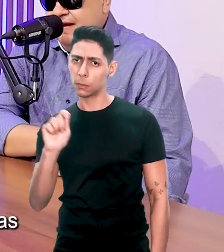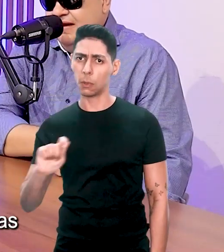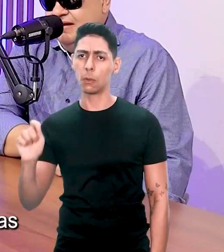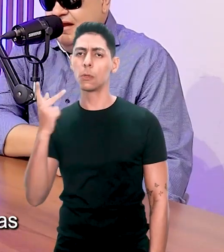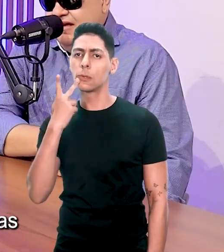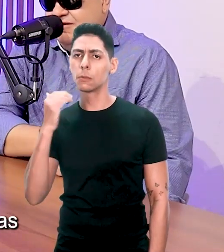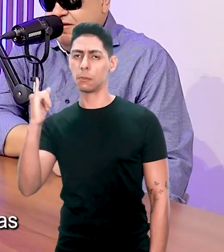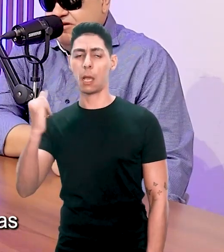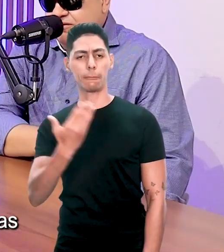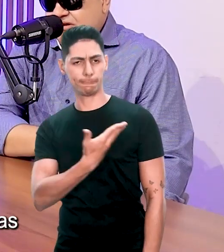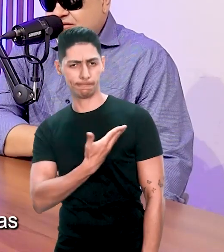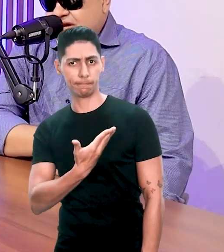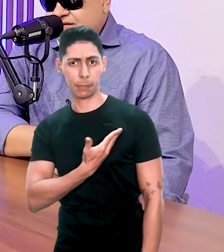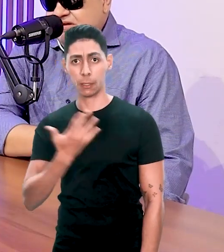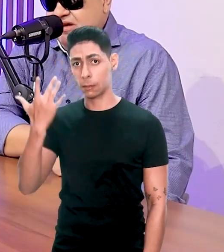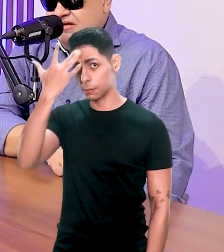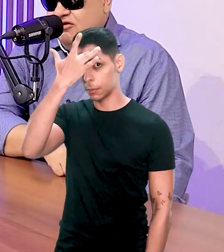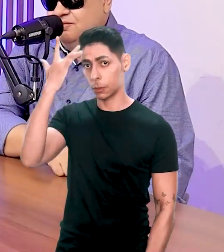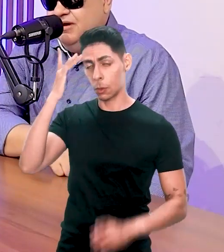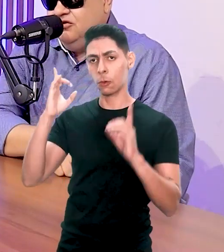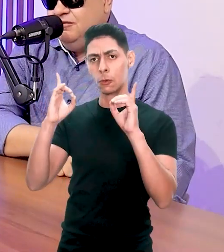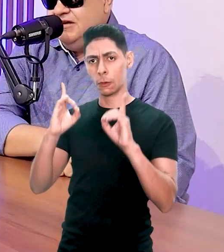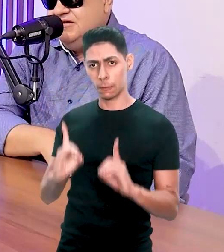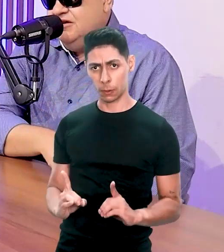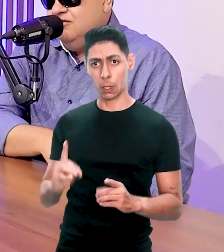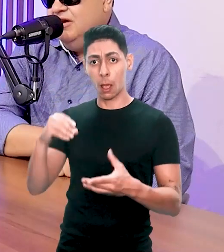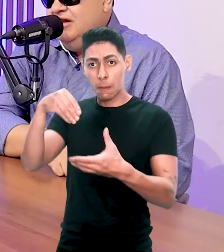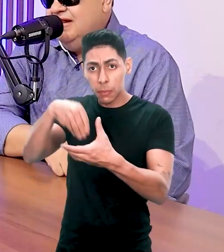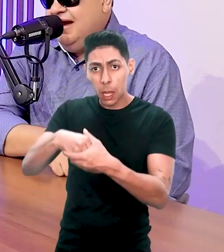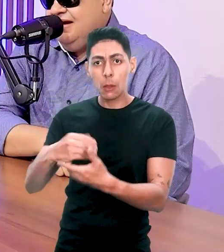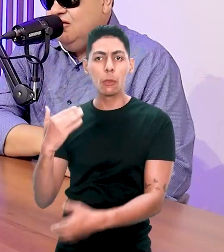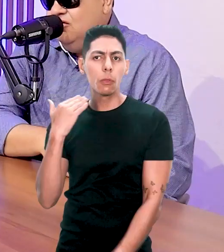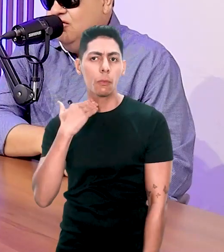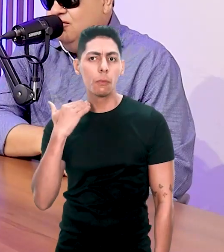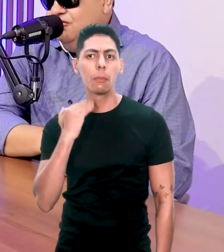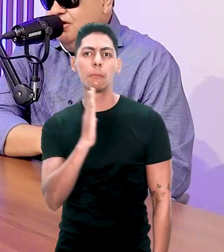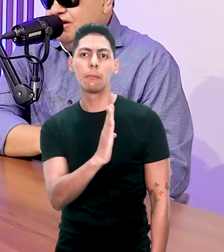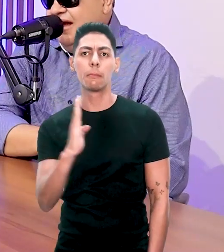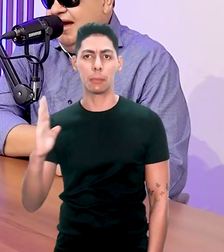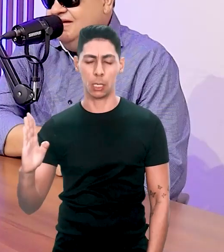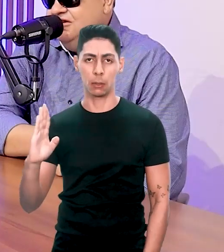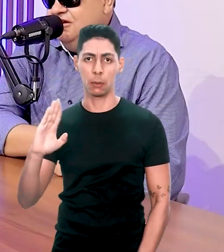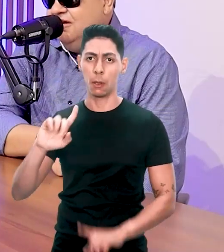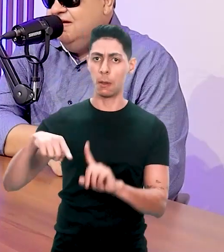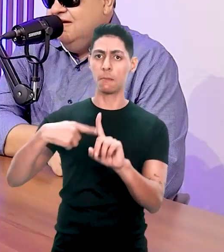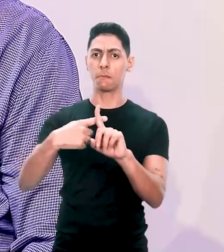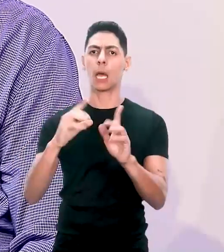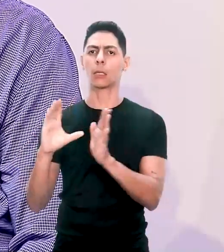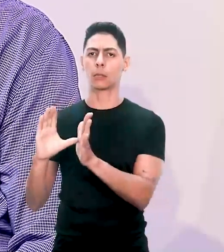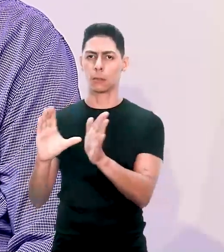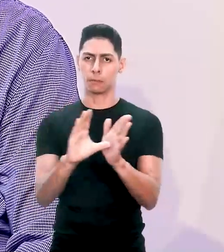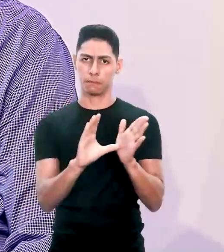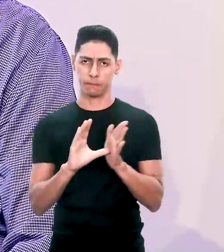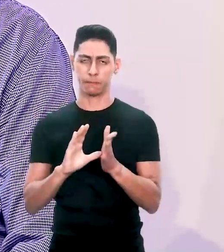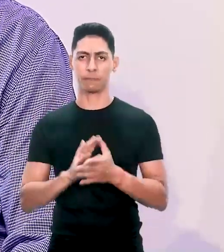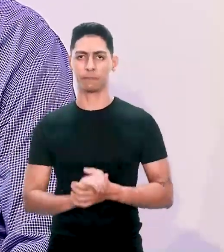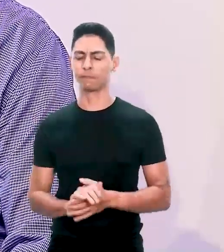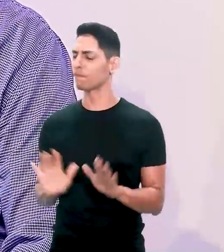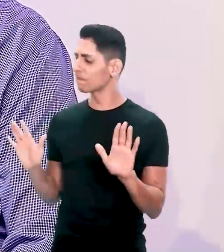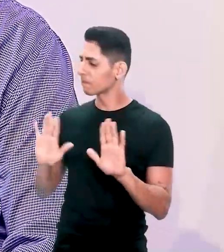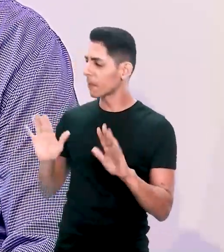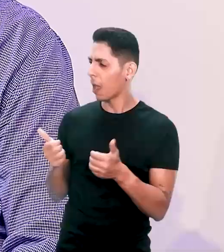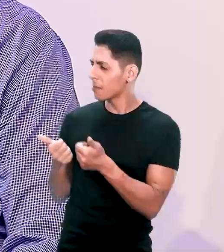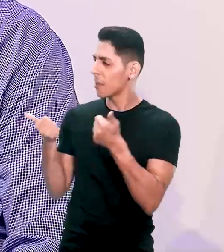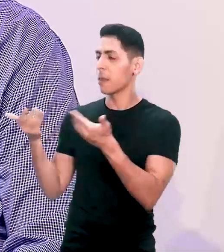Amigos das Pessoas com Deficiência do Banco do Brasil e da Comunidade. Olá, Petri,